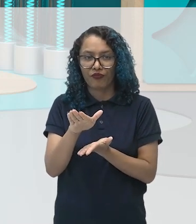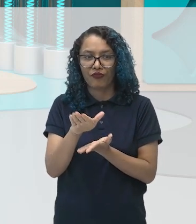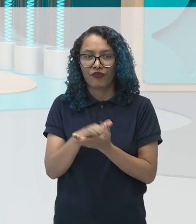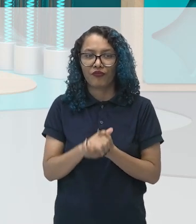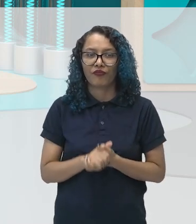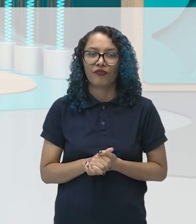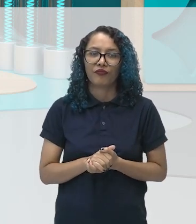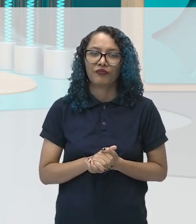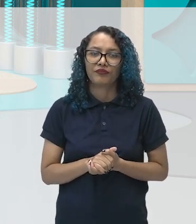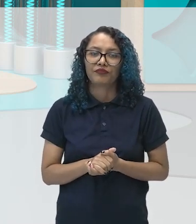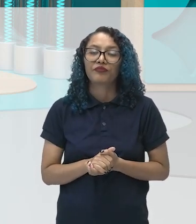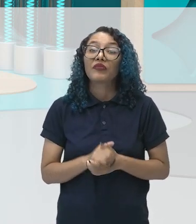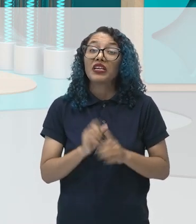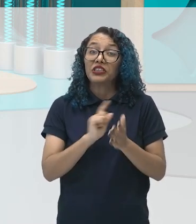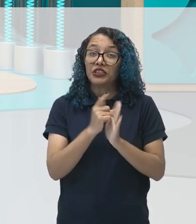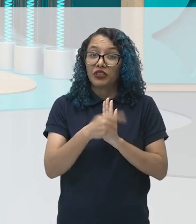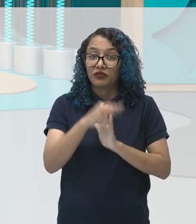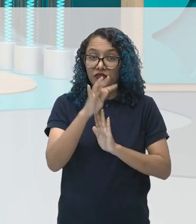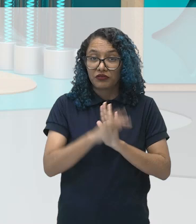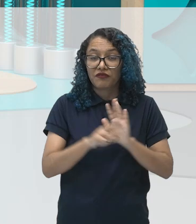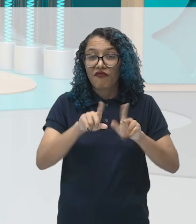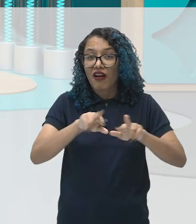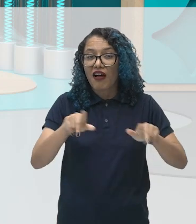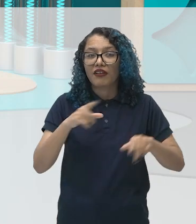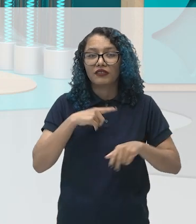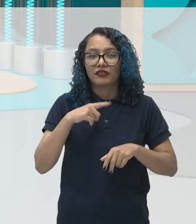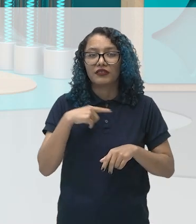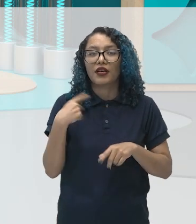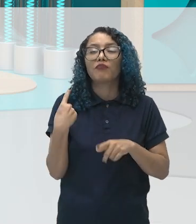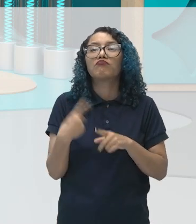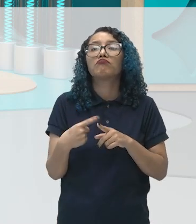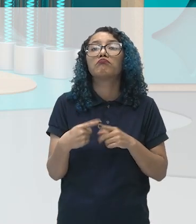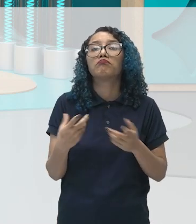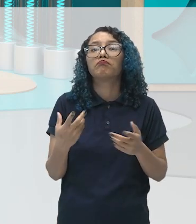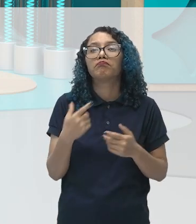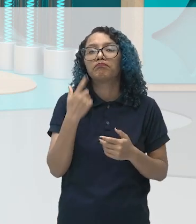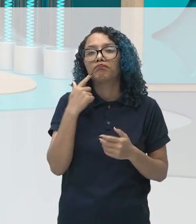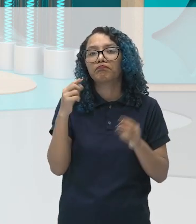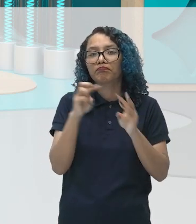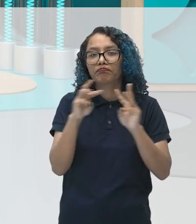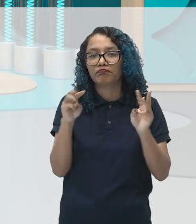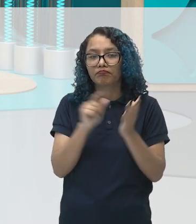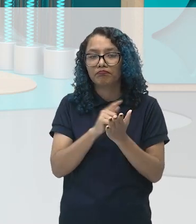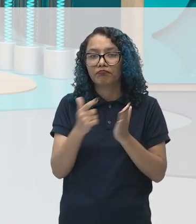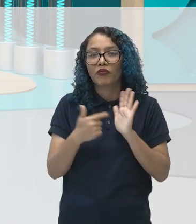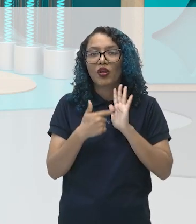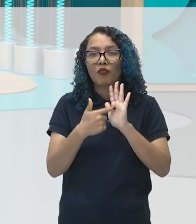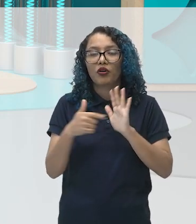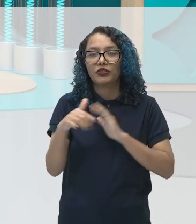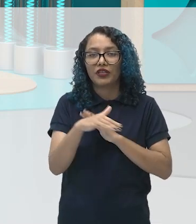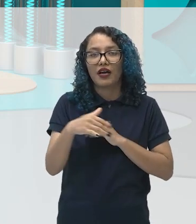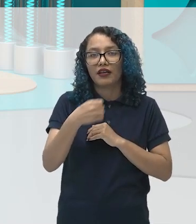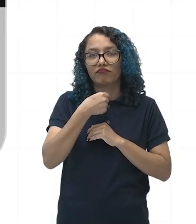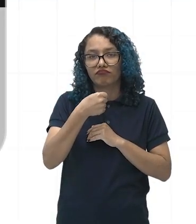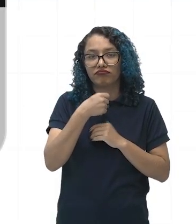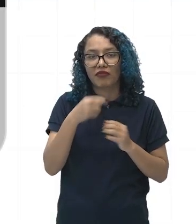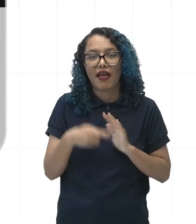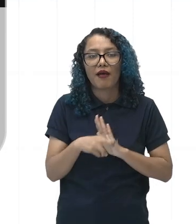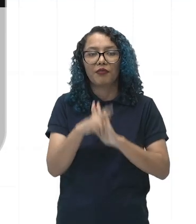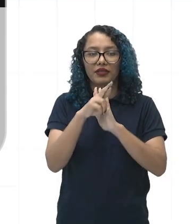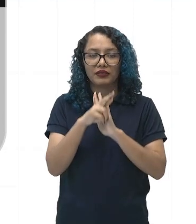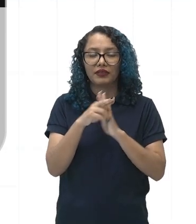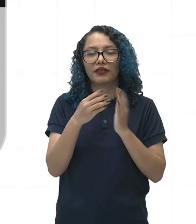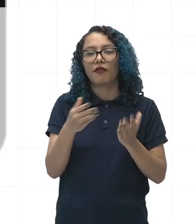esses diferentes gêneros textuais, porque esse jornal aqui representa o campo jornalístico e midiático. Então, olhem só,